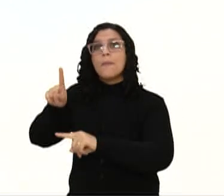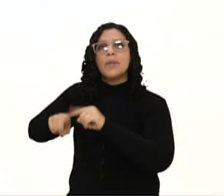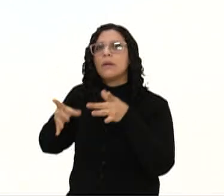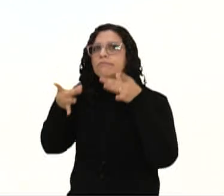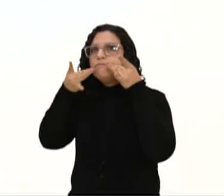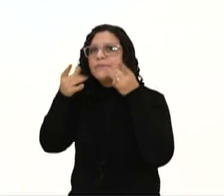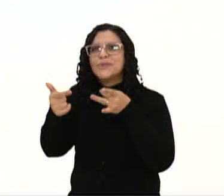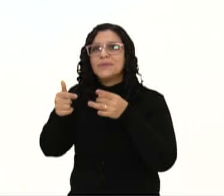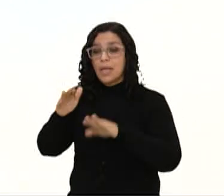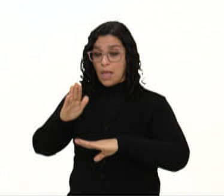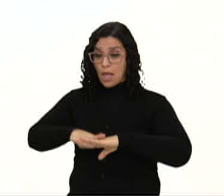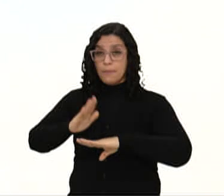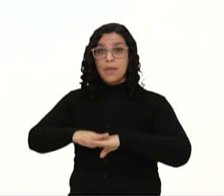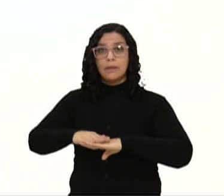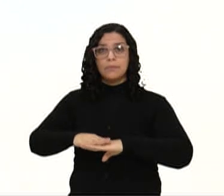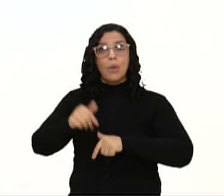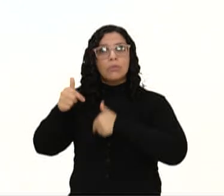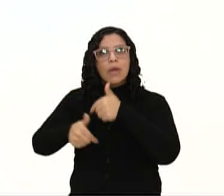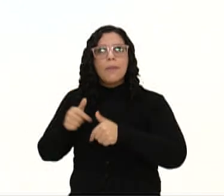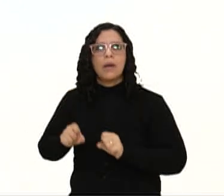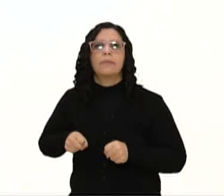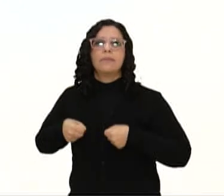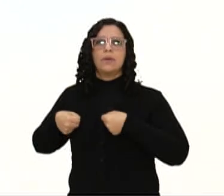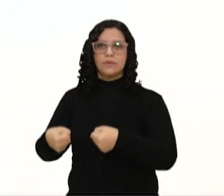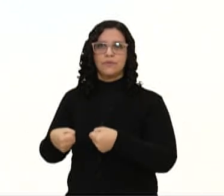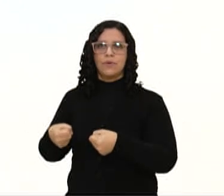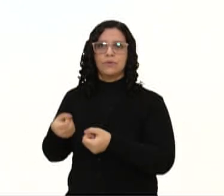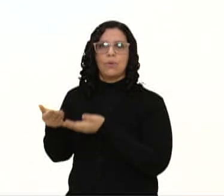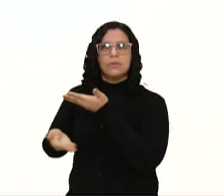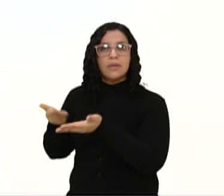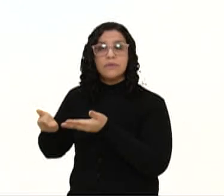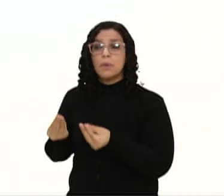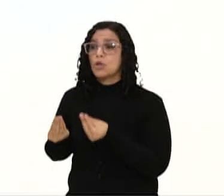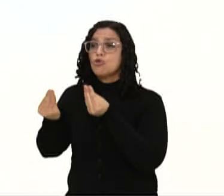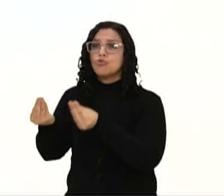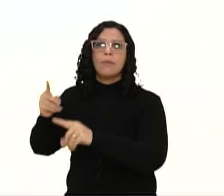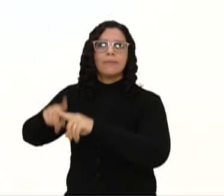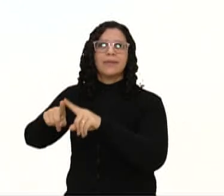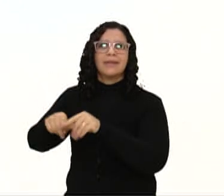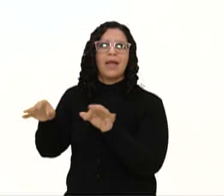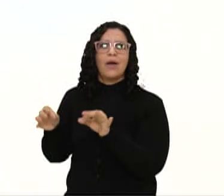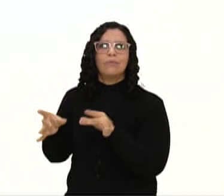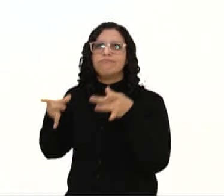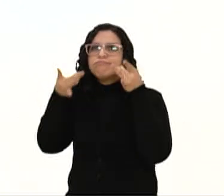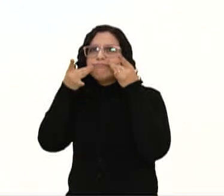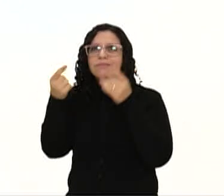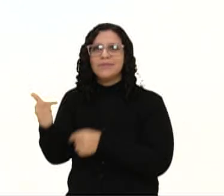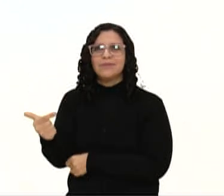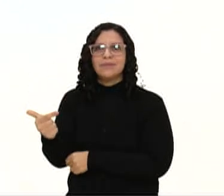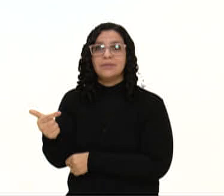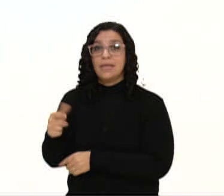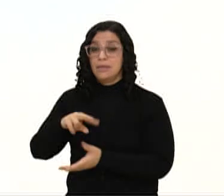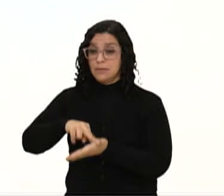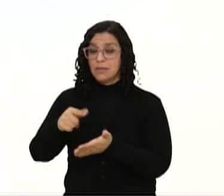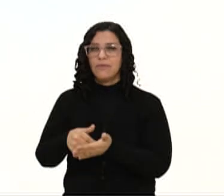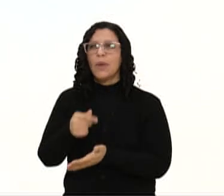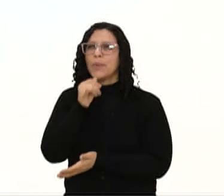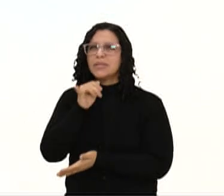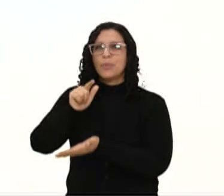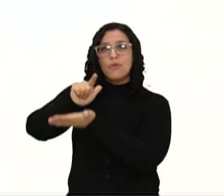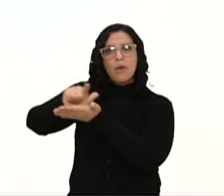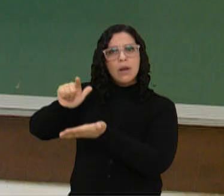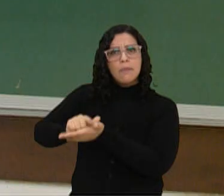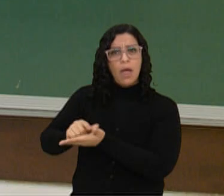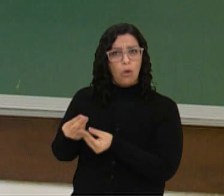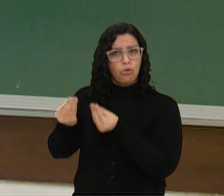material. Então, eu vendo um serviço, mas eu não entrego um produto físico, né? Eu entrego lá a